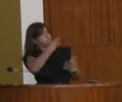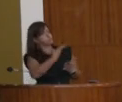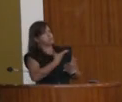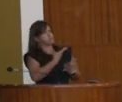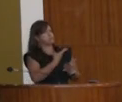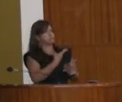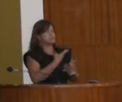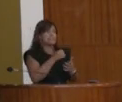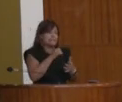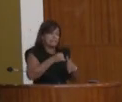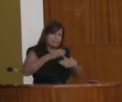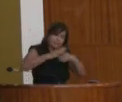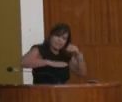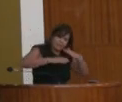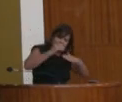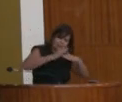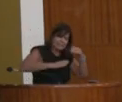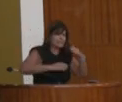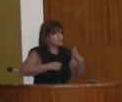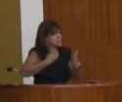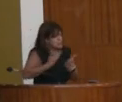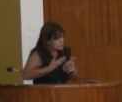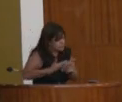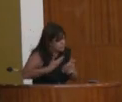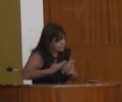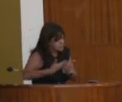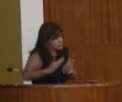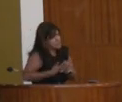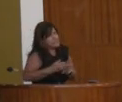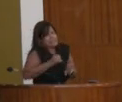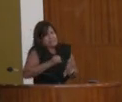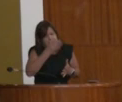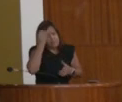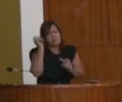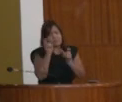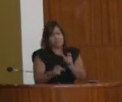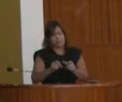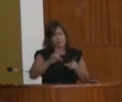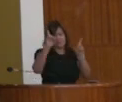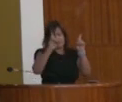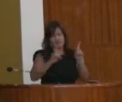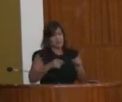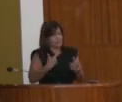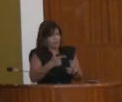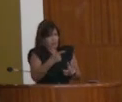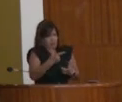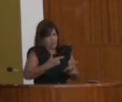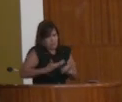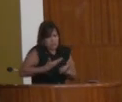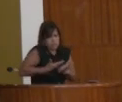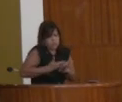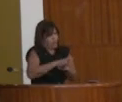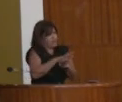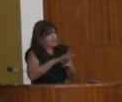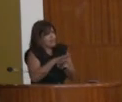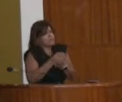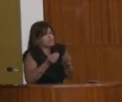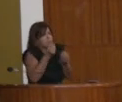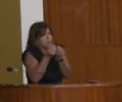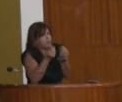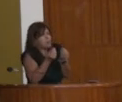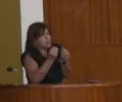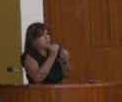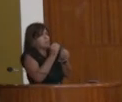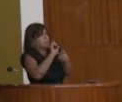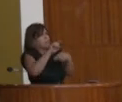conseguir isso se ela estiver capacitada, porque se ela não tiver estudo e não estiver capacitada também, não tem como ela avançar. E